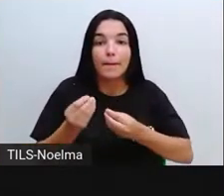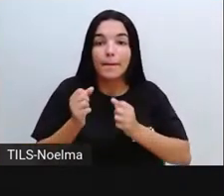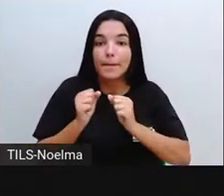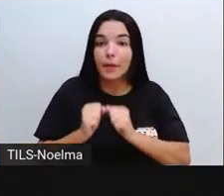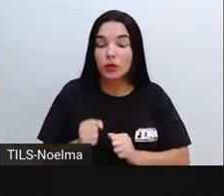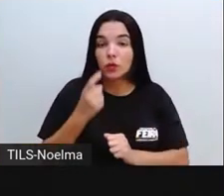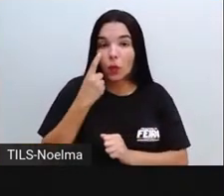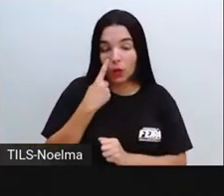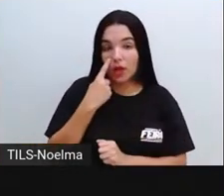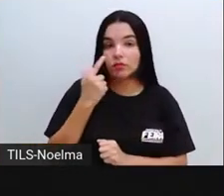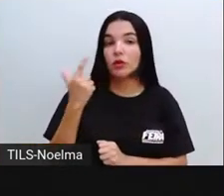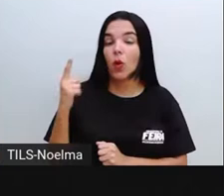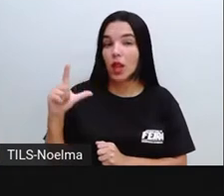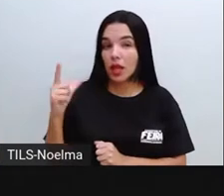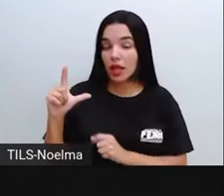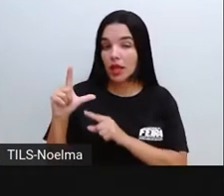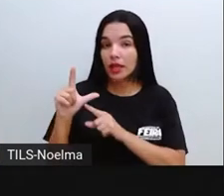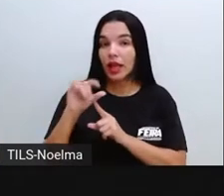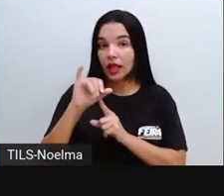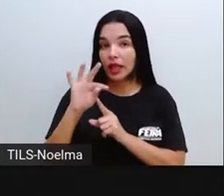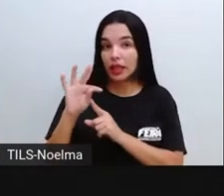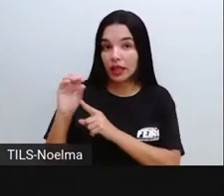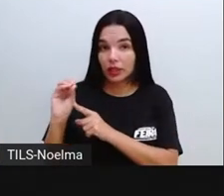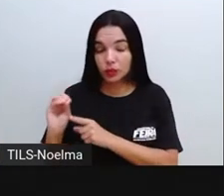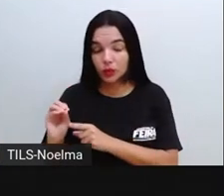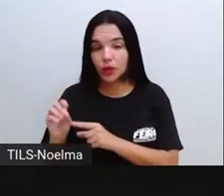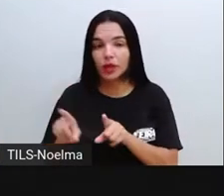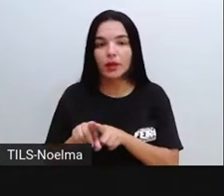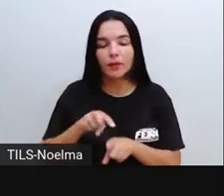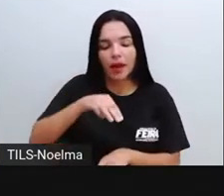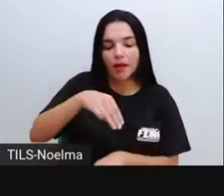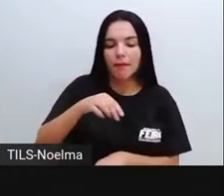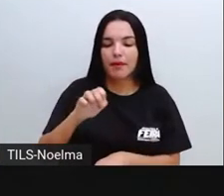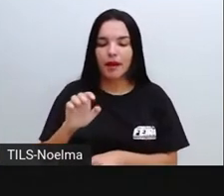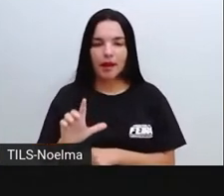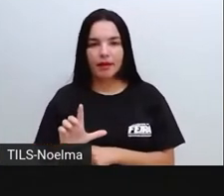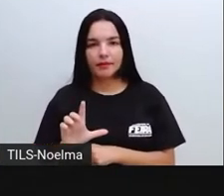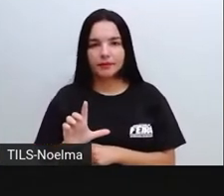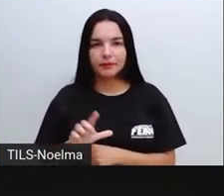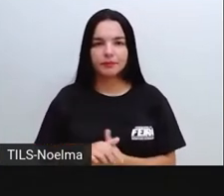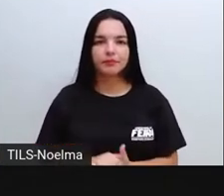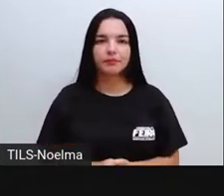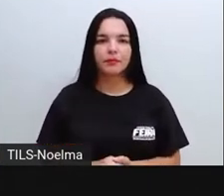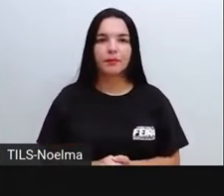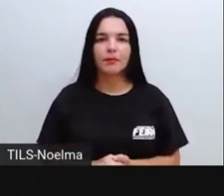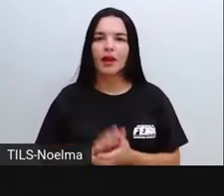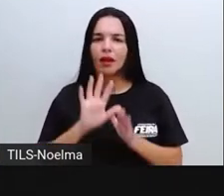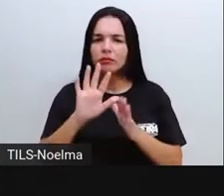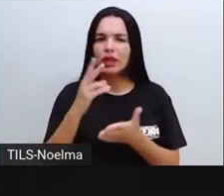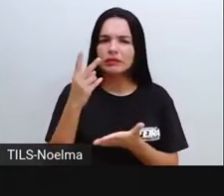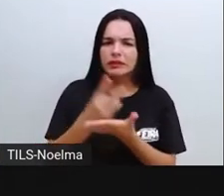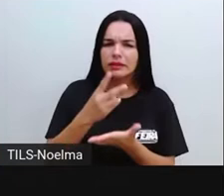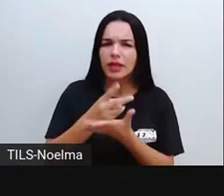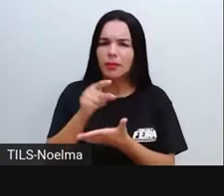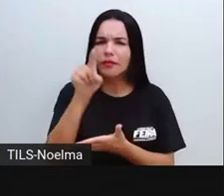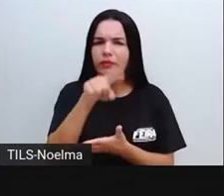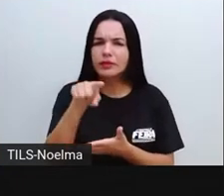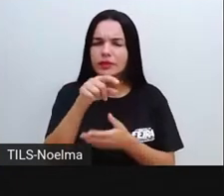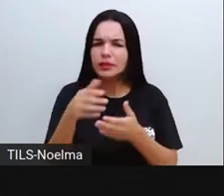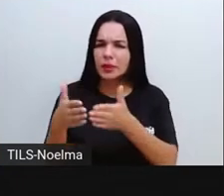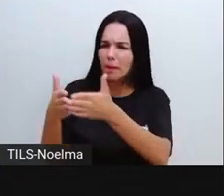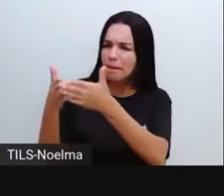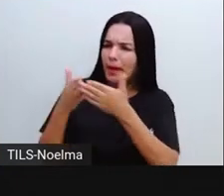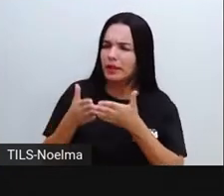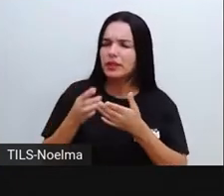utilizadas que são o litro e o militar e e sempre que vocês pedem